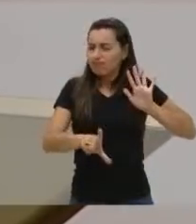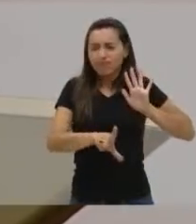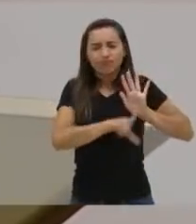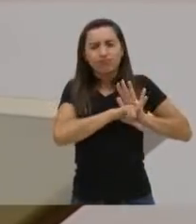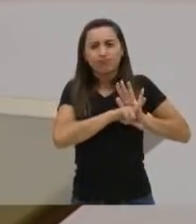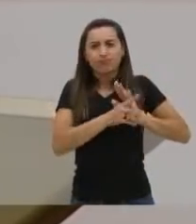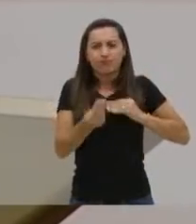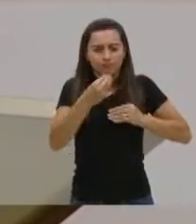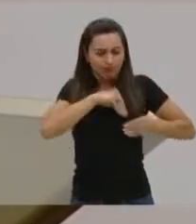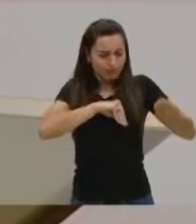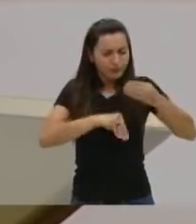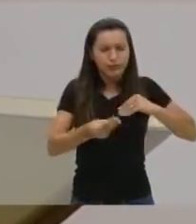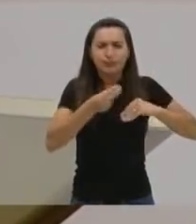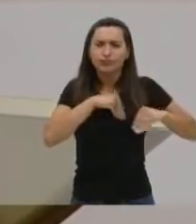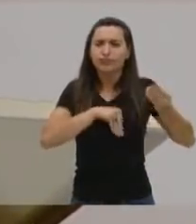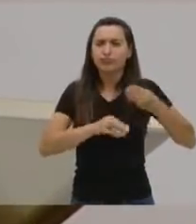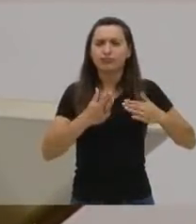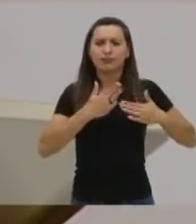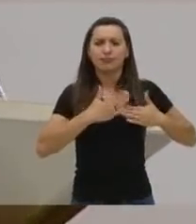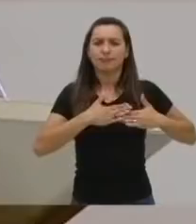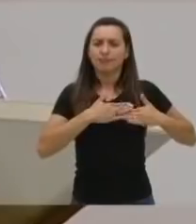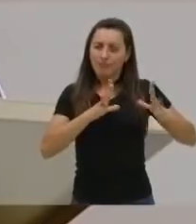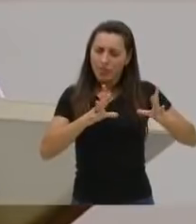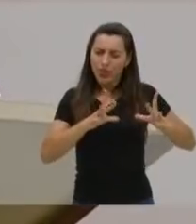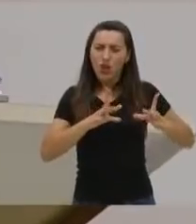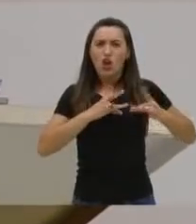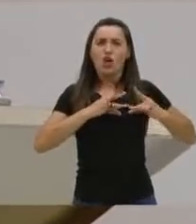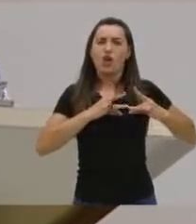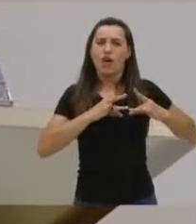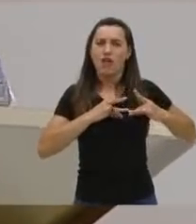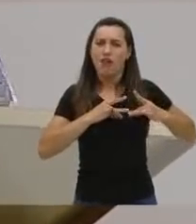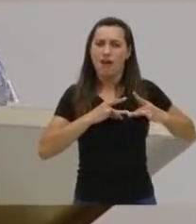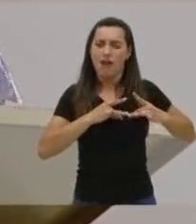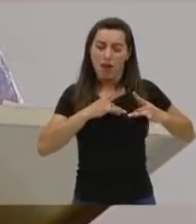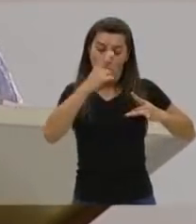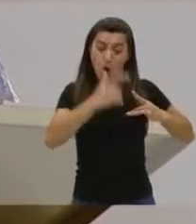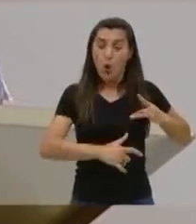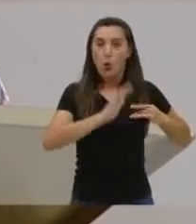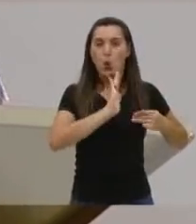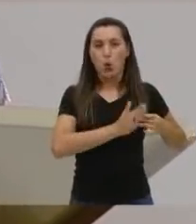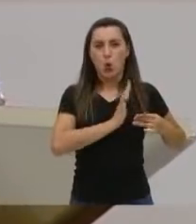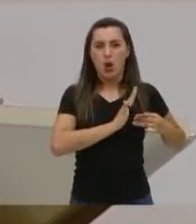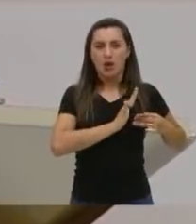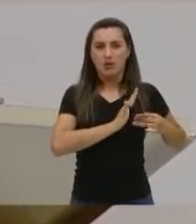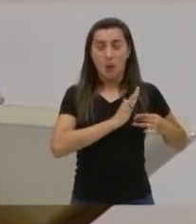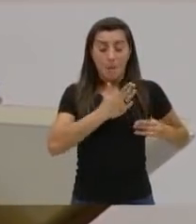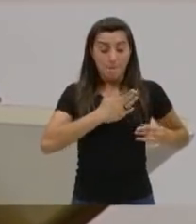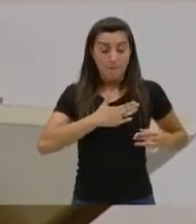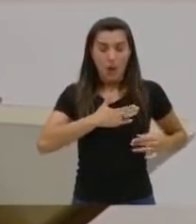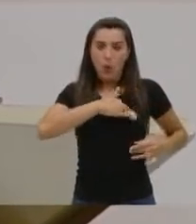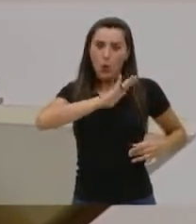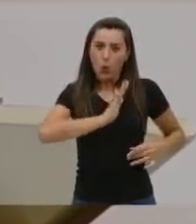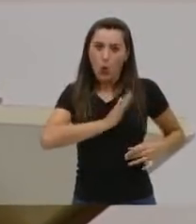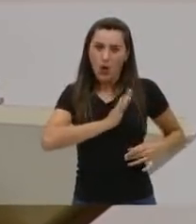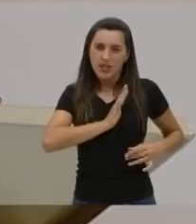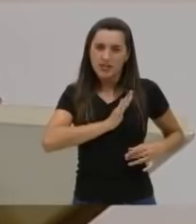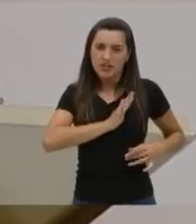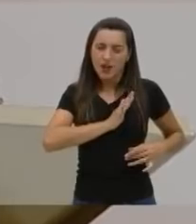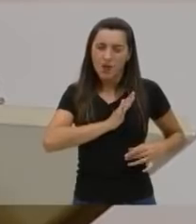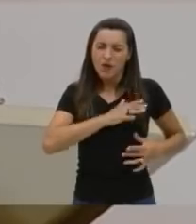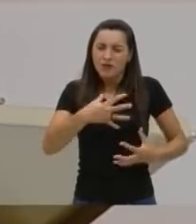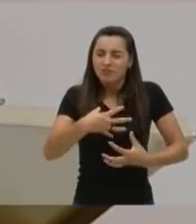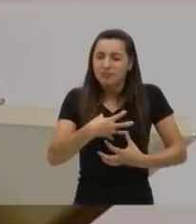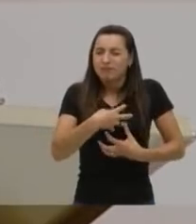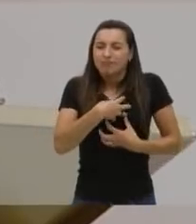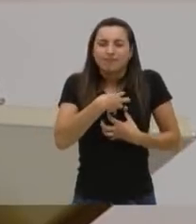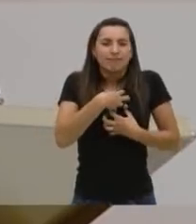palavra, tatuada, no sentido de que é no coração humano que sairá. Quando o ser humano respirar, é isso que